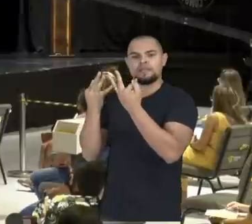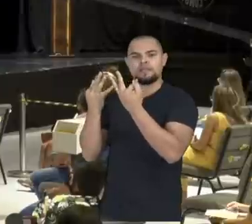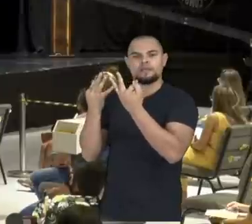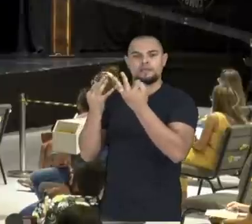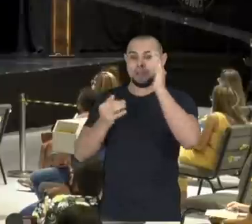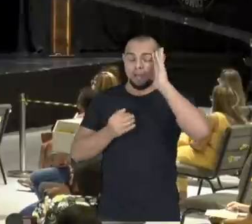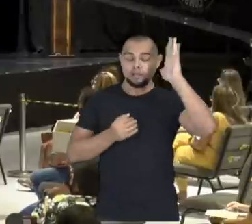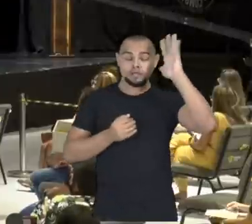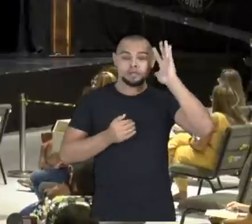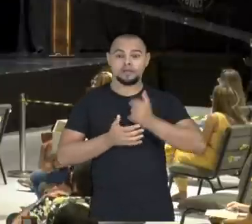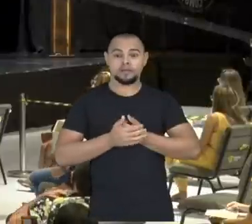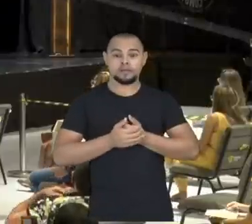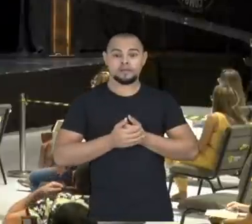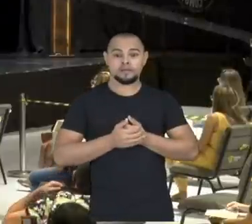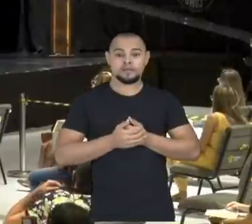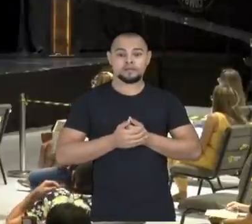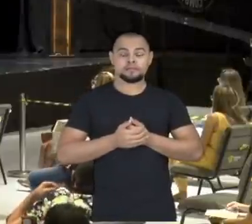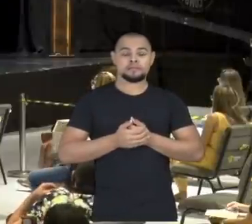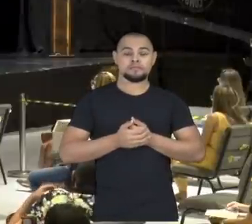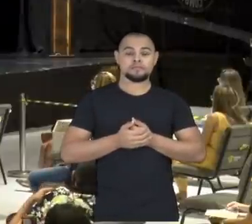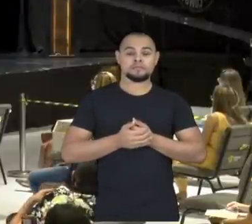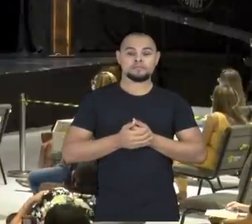só. Não, família.